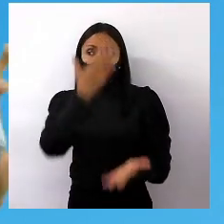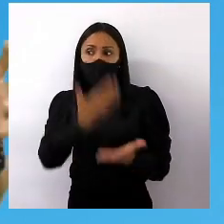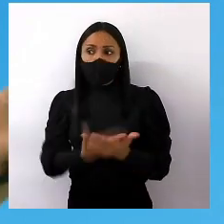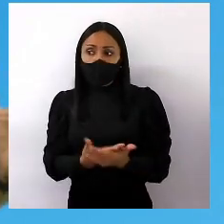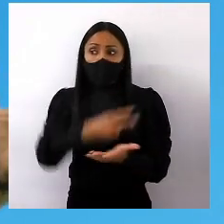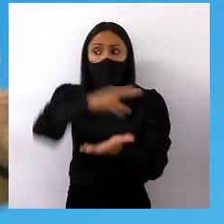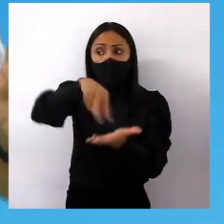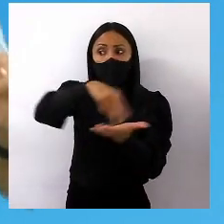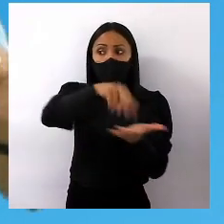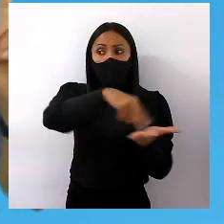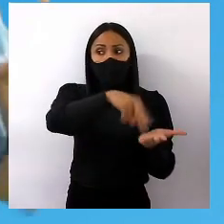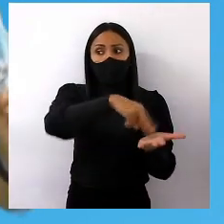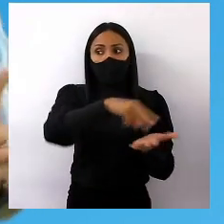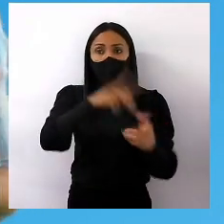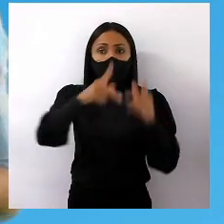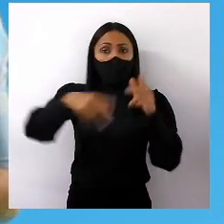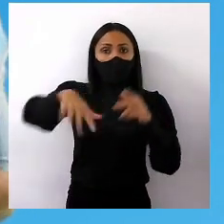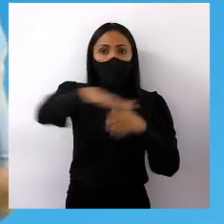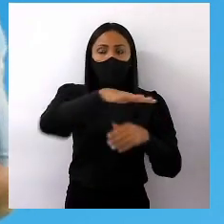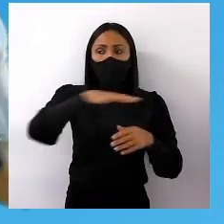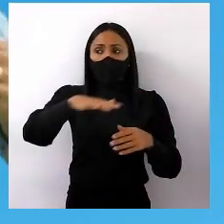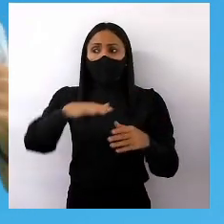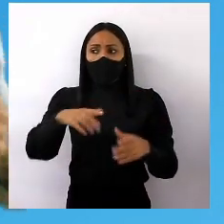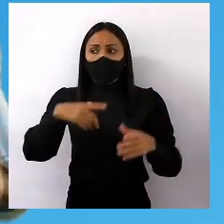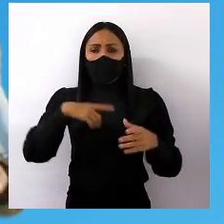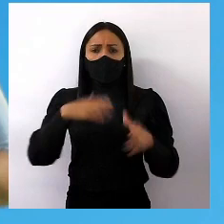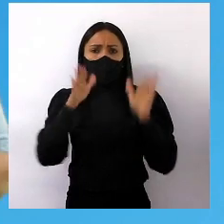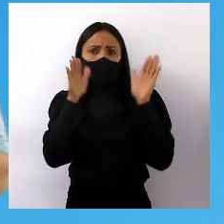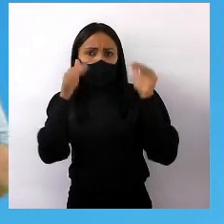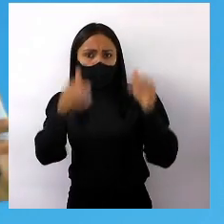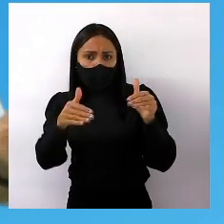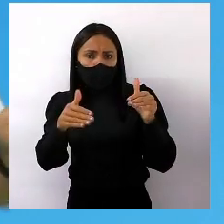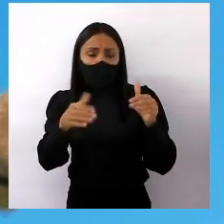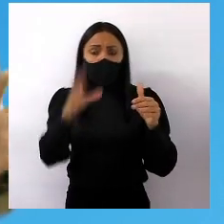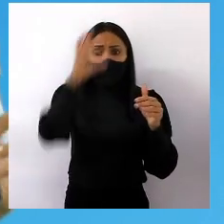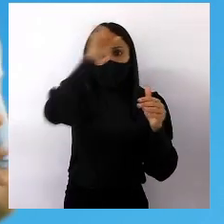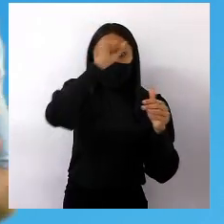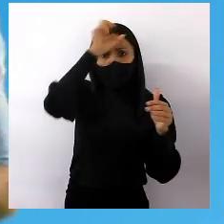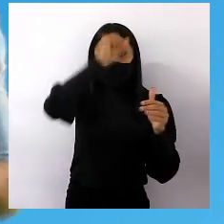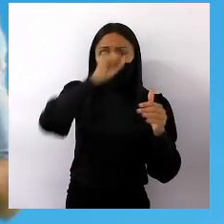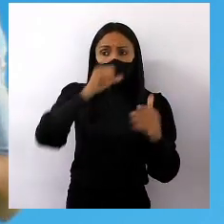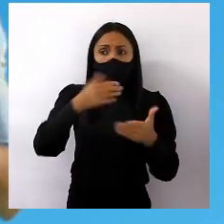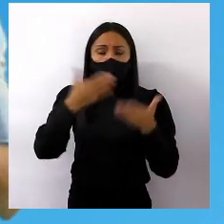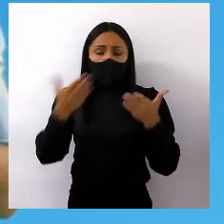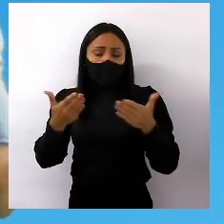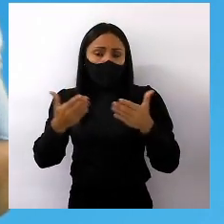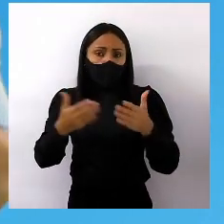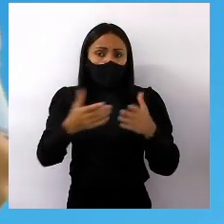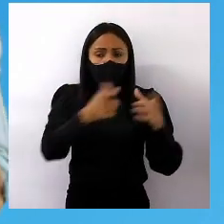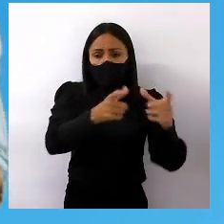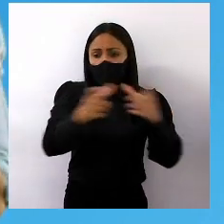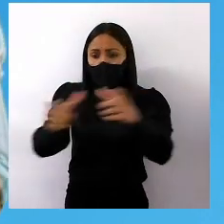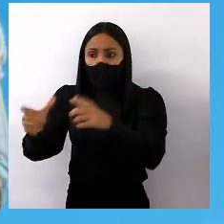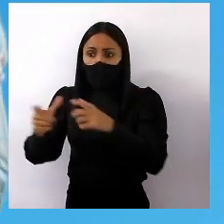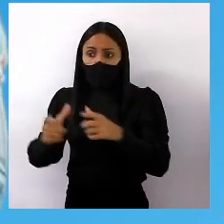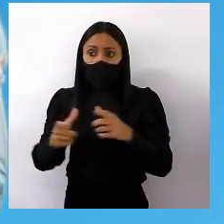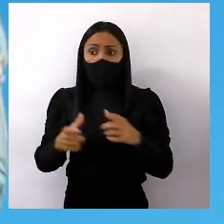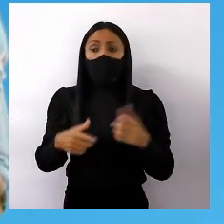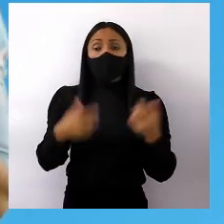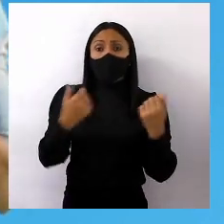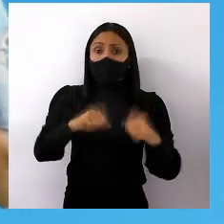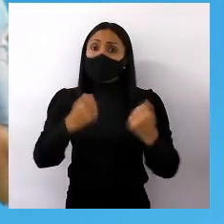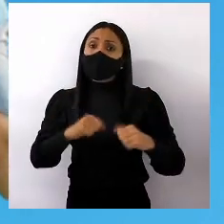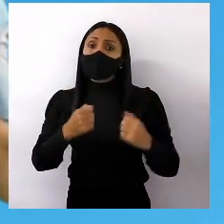dança popular é algo muito intuitivo, né? A pessoa nasce, aprende ali com os outros, mas há uma necessidade